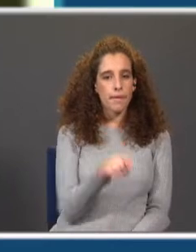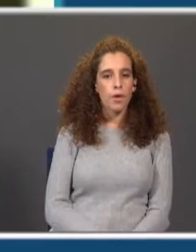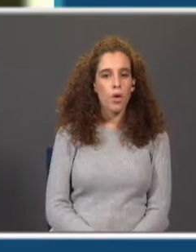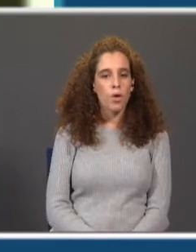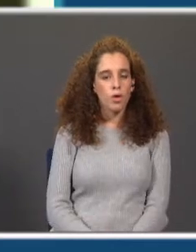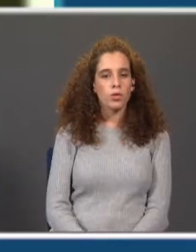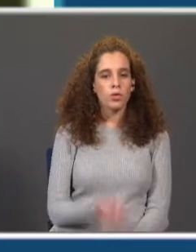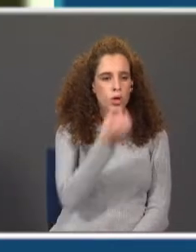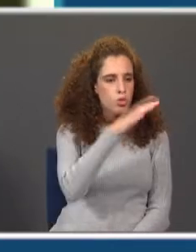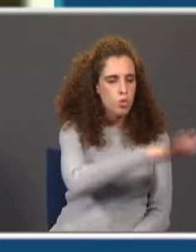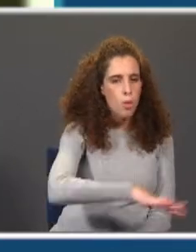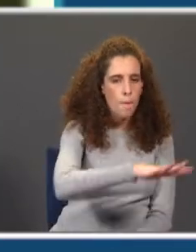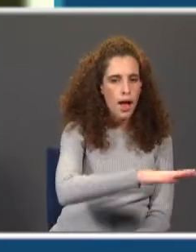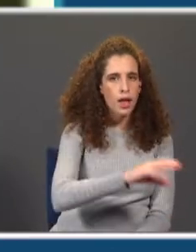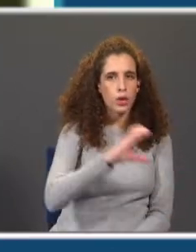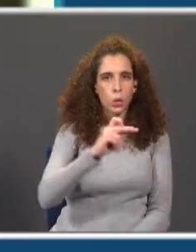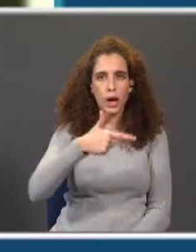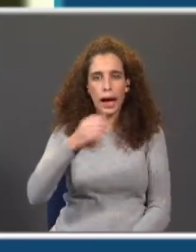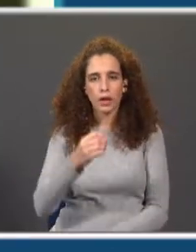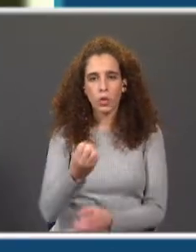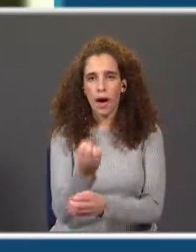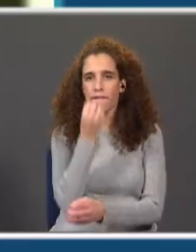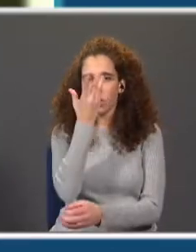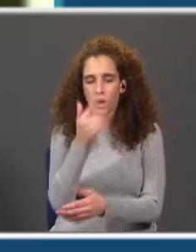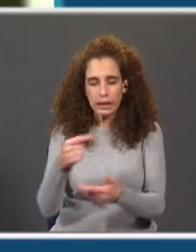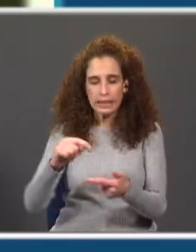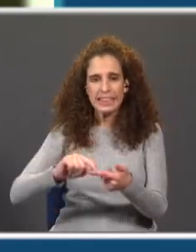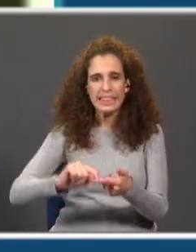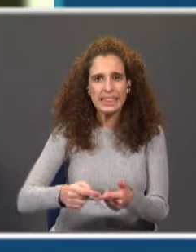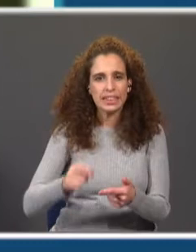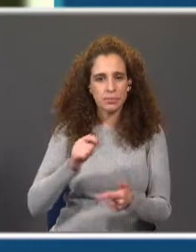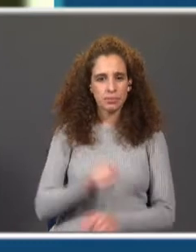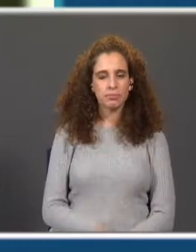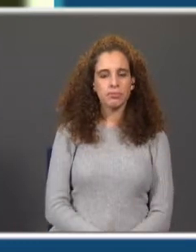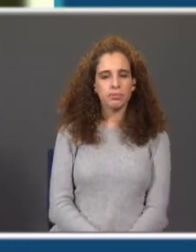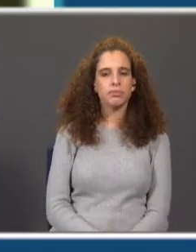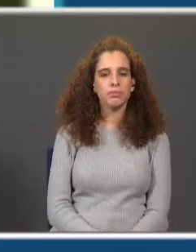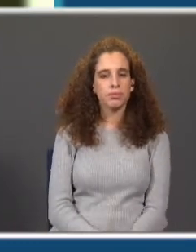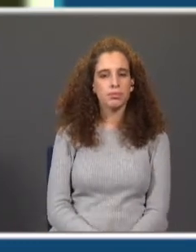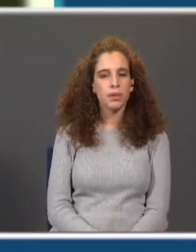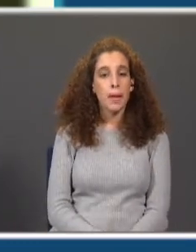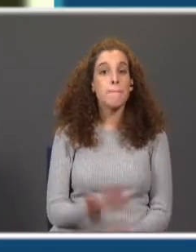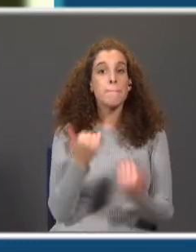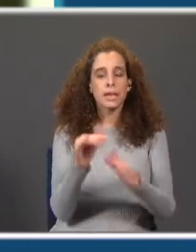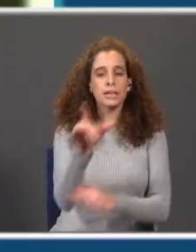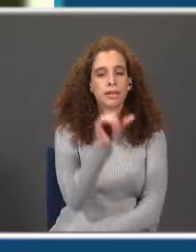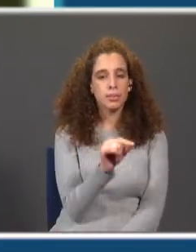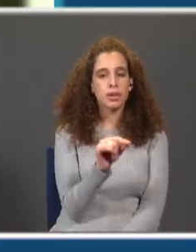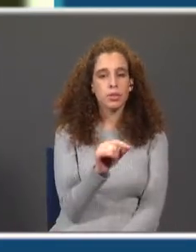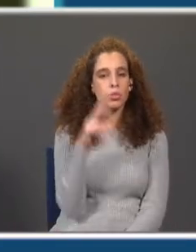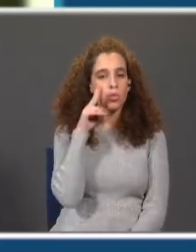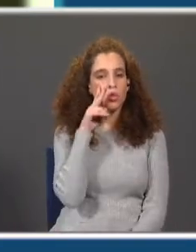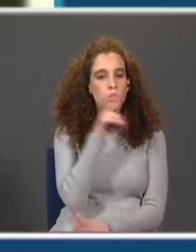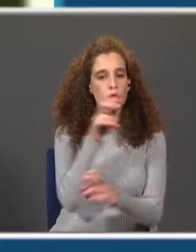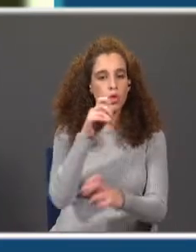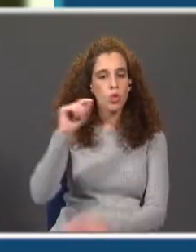mato e um cato, onde ele se pica, não é? Desbrava o mato e pica-se num cato, mas também encontra um